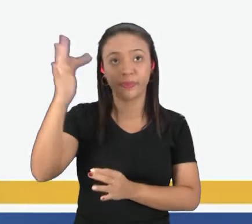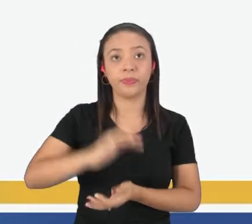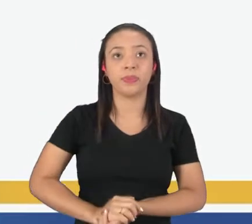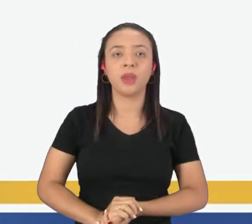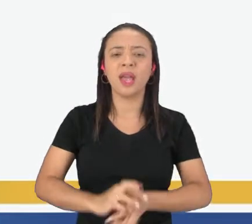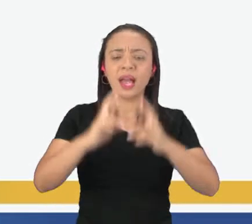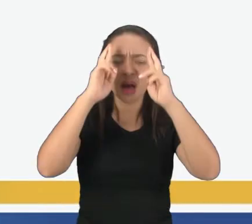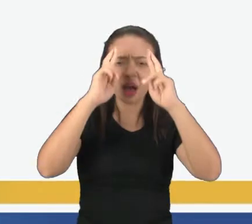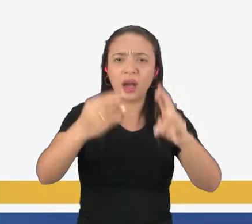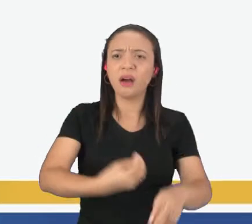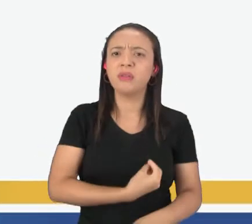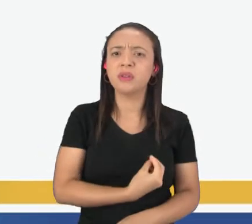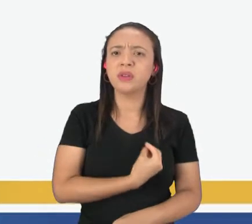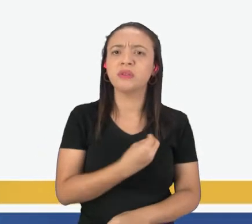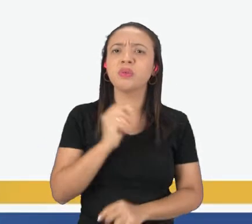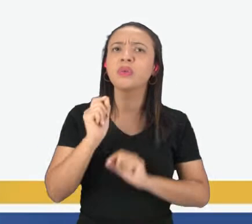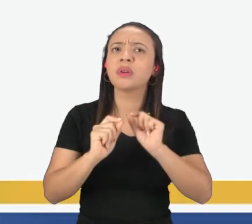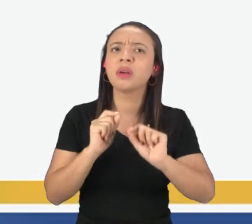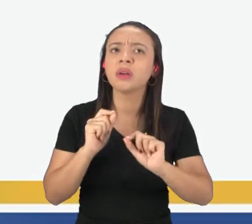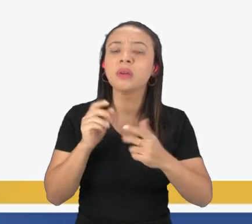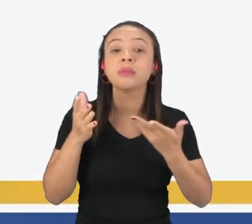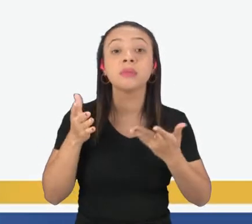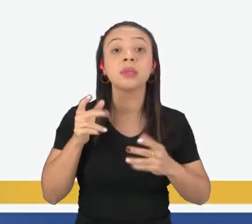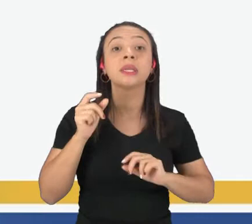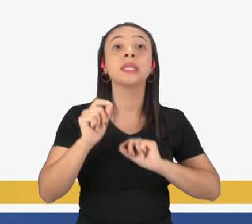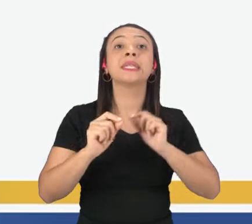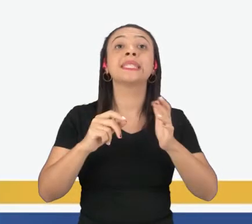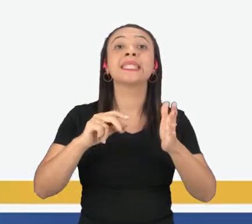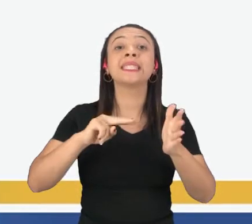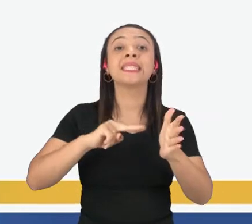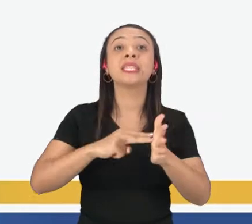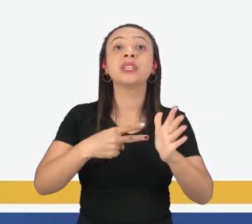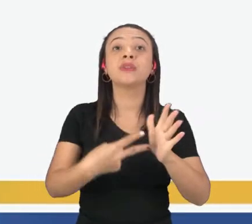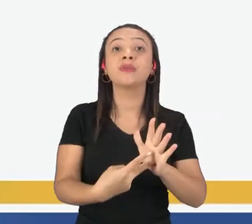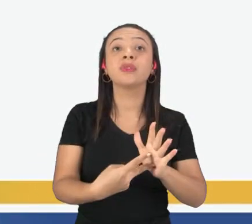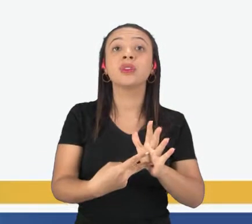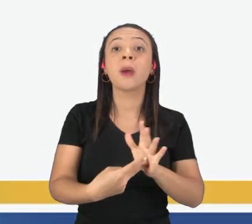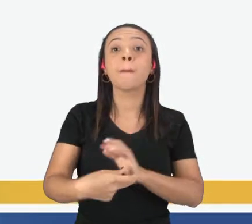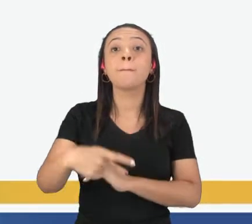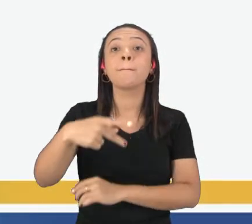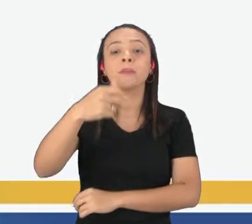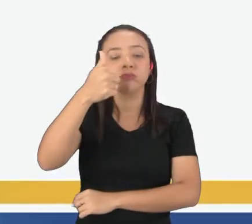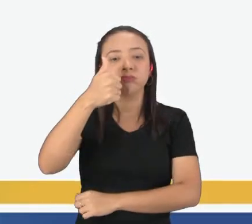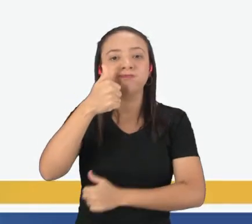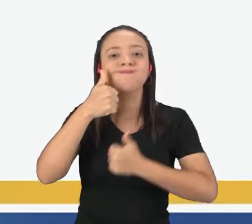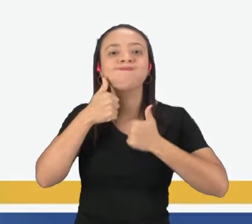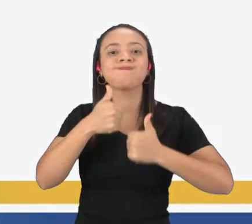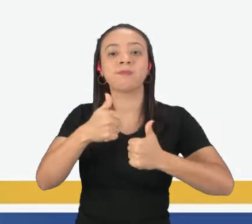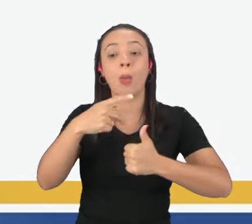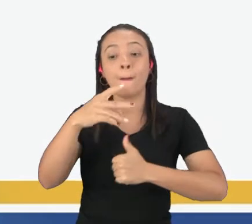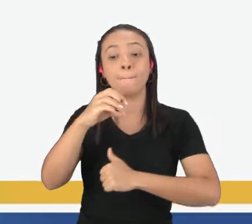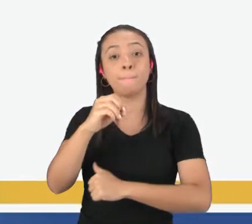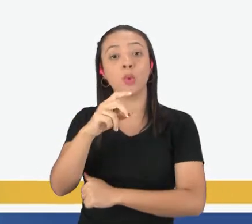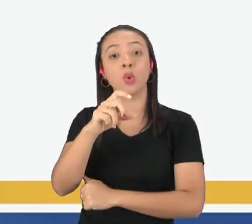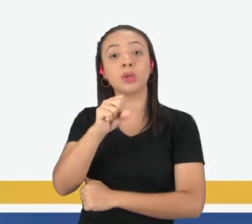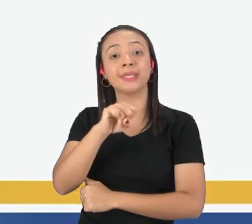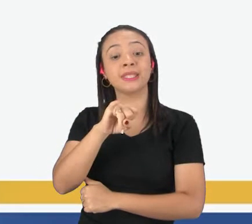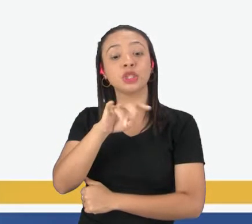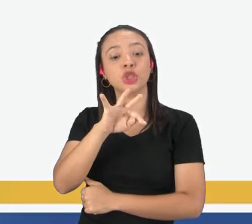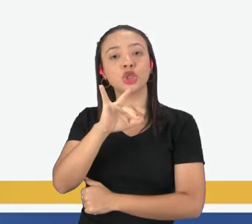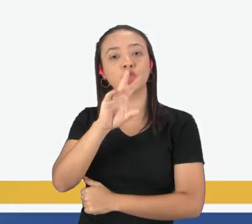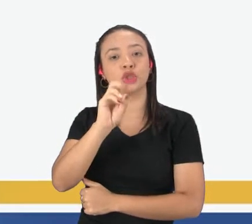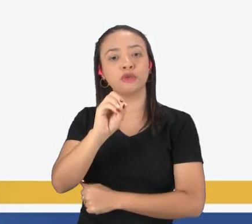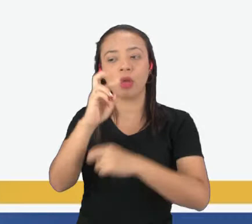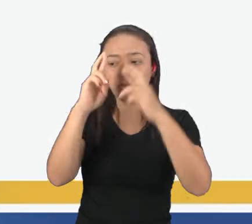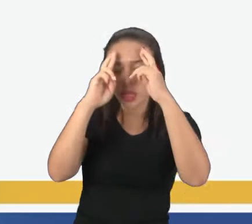respeito à vida? É um sentimento positivo, diligente, ativo pela pessoa, pelo